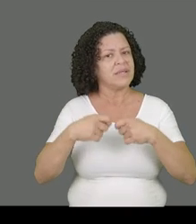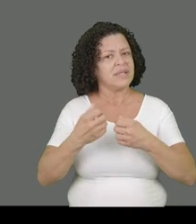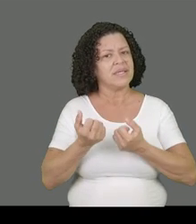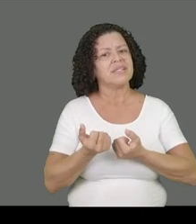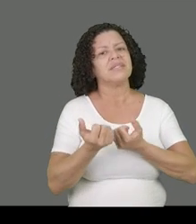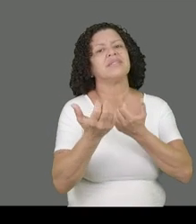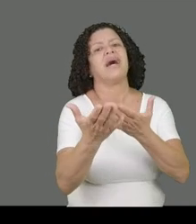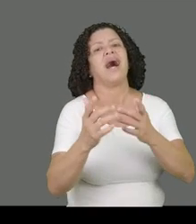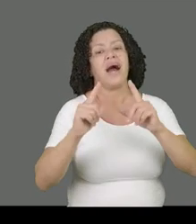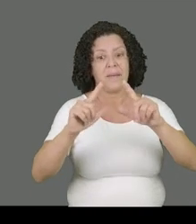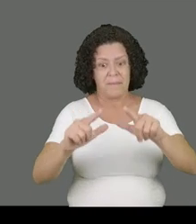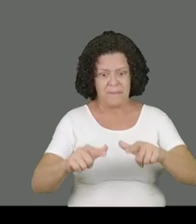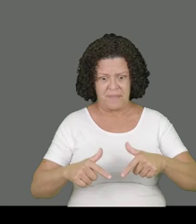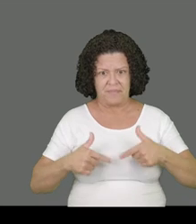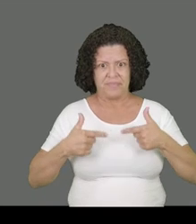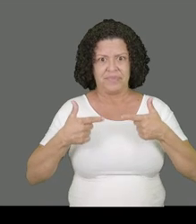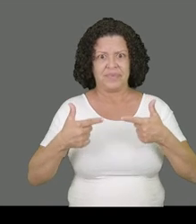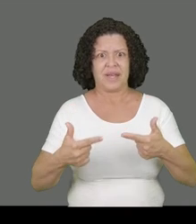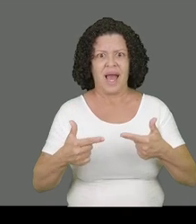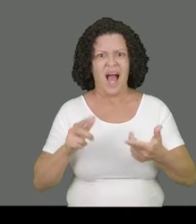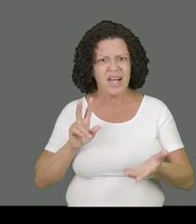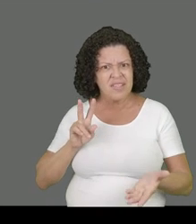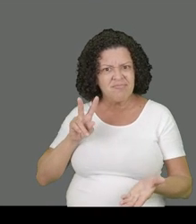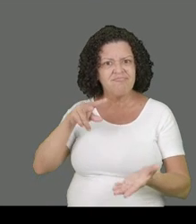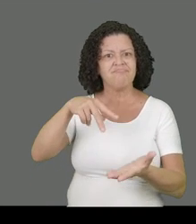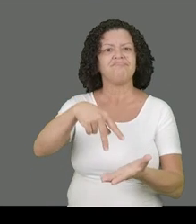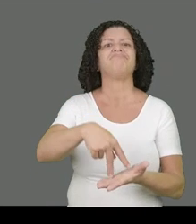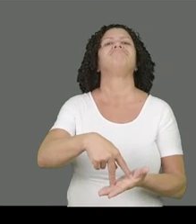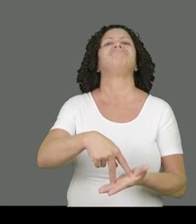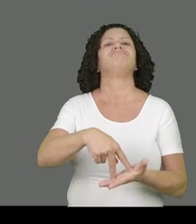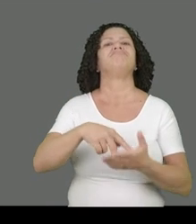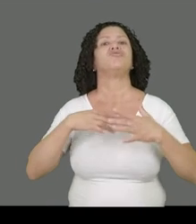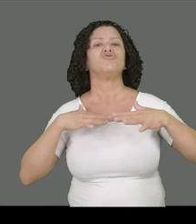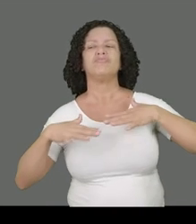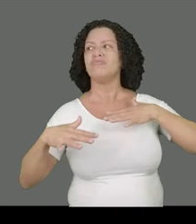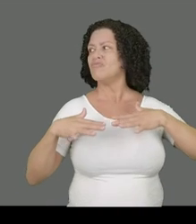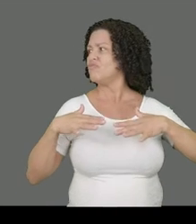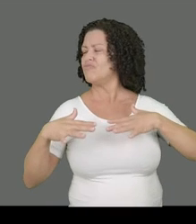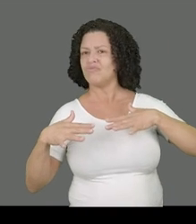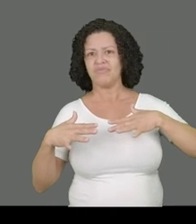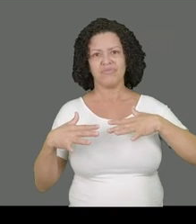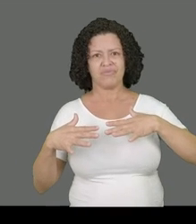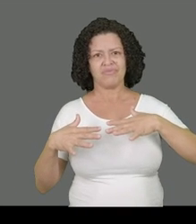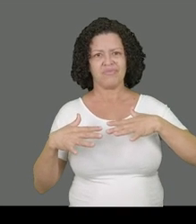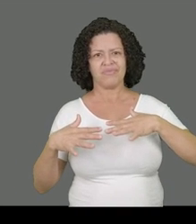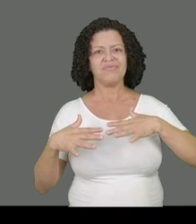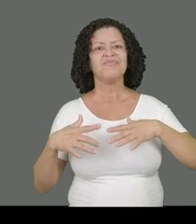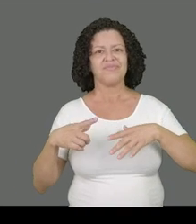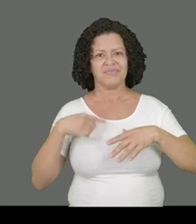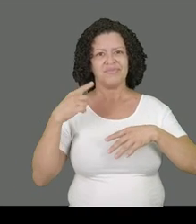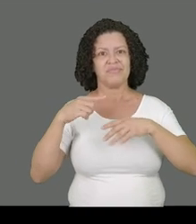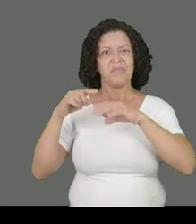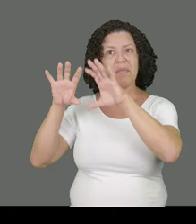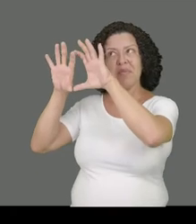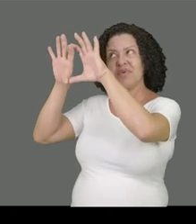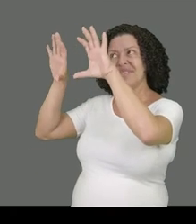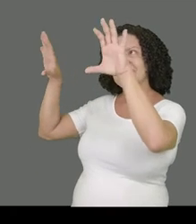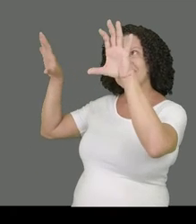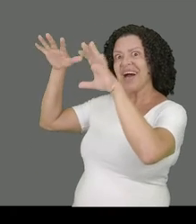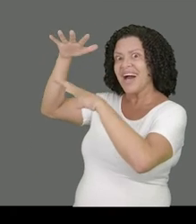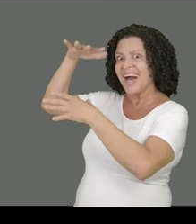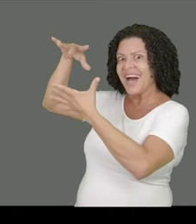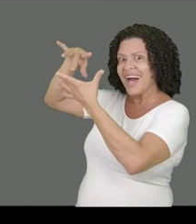nós precisamos da ação, nós precisamos agir, nos movimentar para que